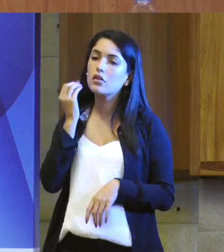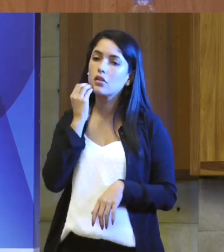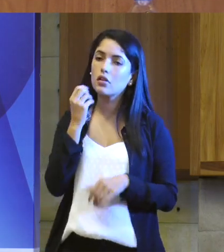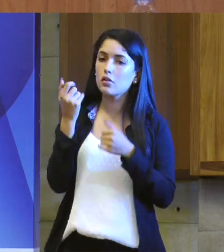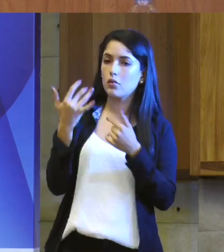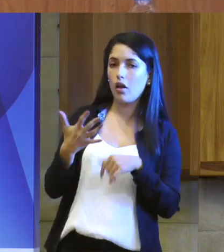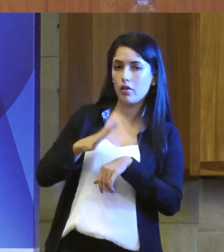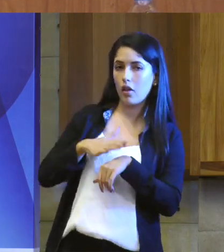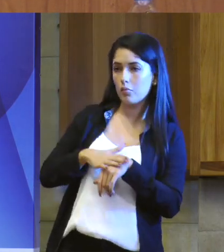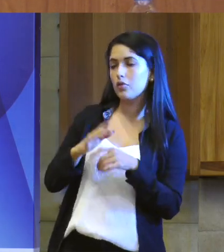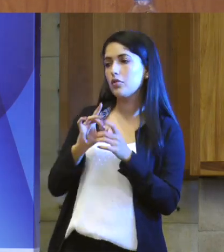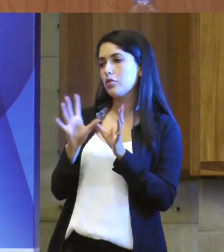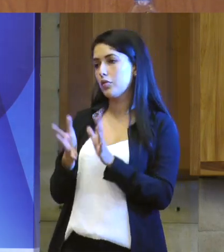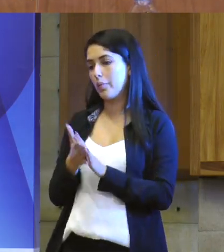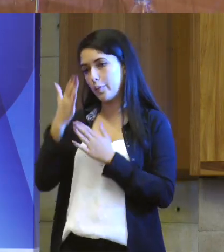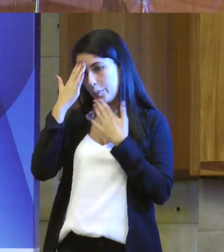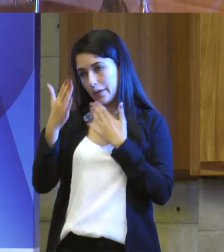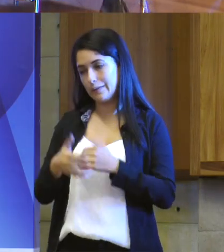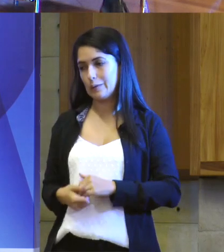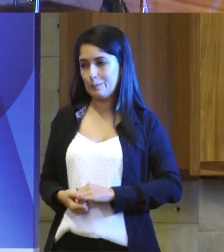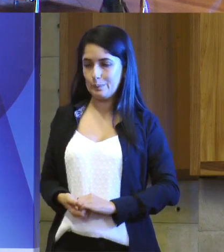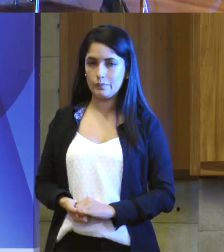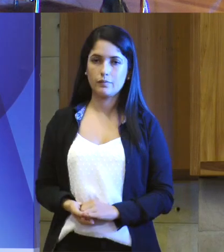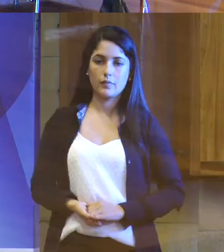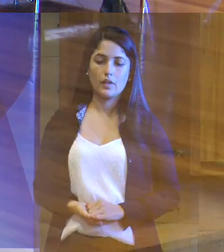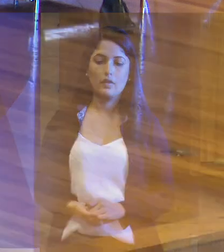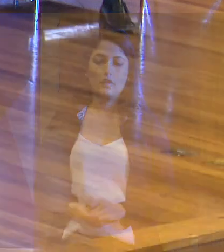dentro do tempo e toda disposição muito obrigado